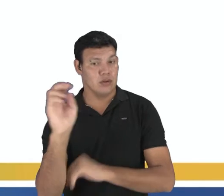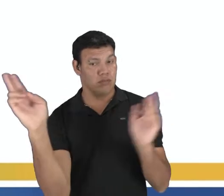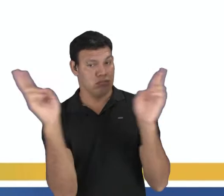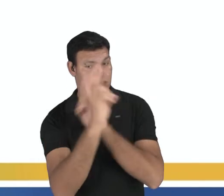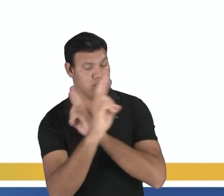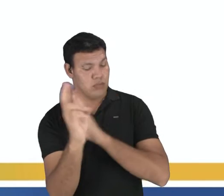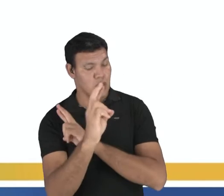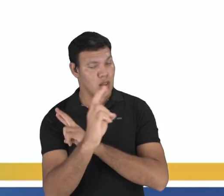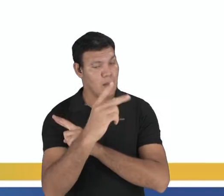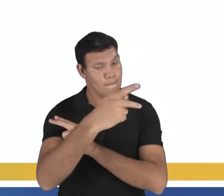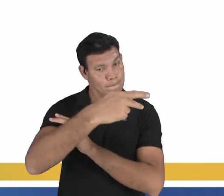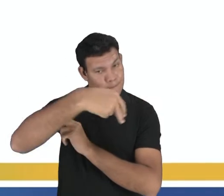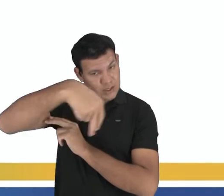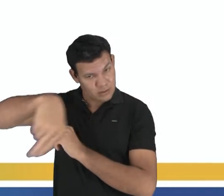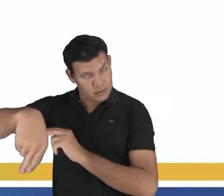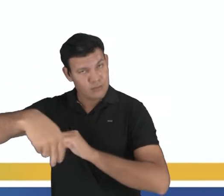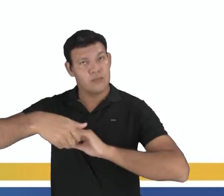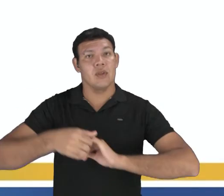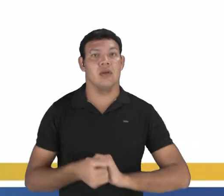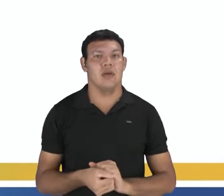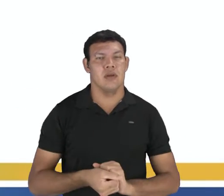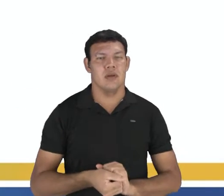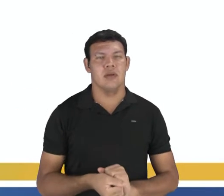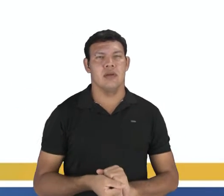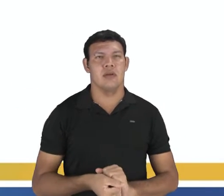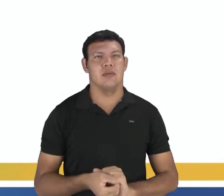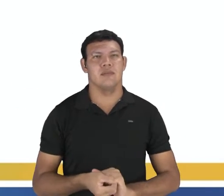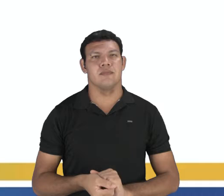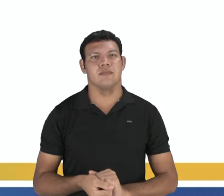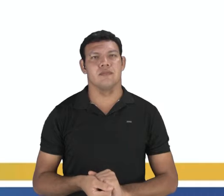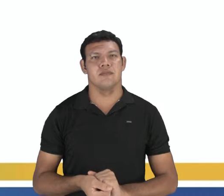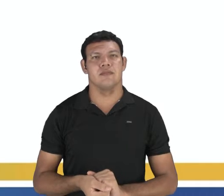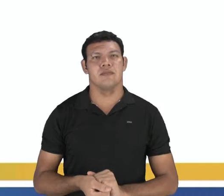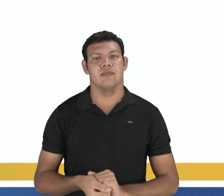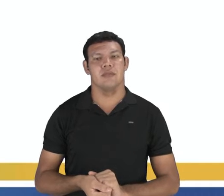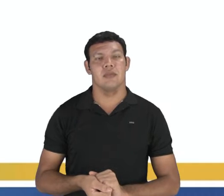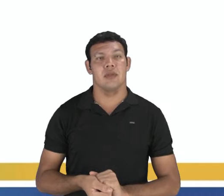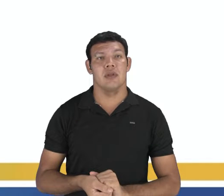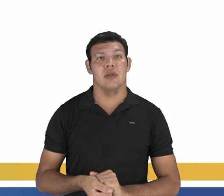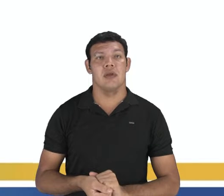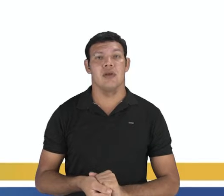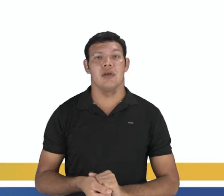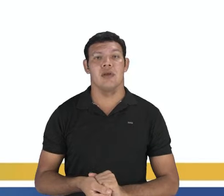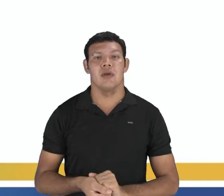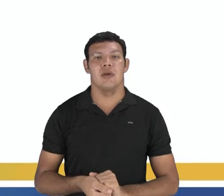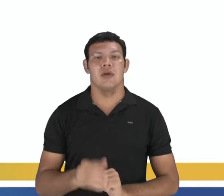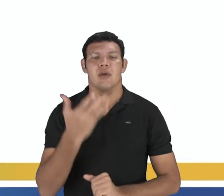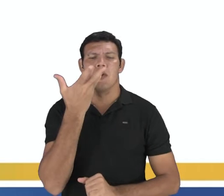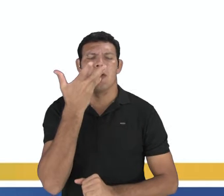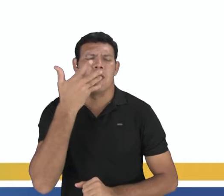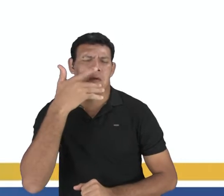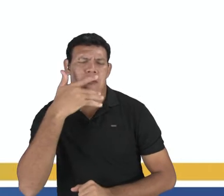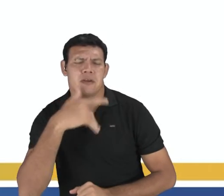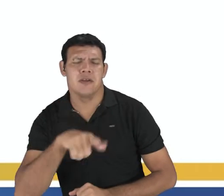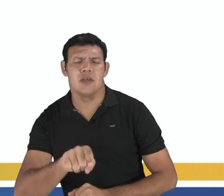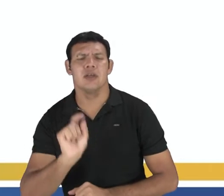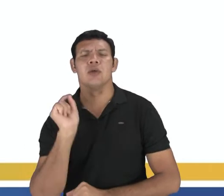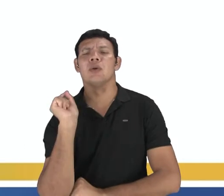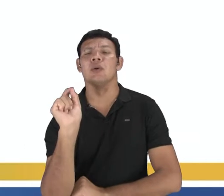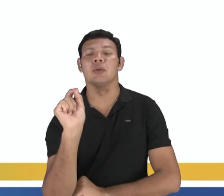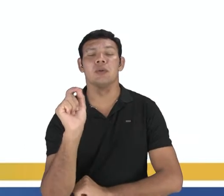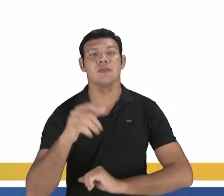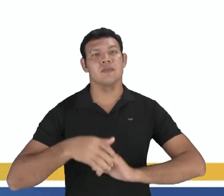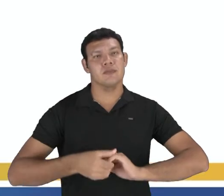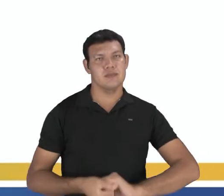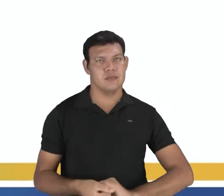relativo obs E aí ó Ruiz Boy Quem é esse garoto o da sendo